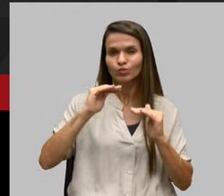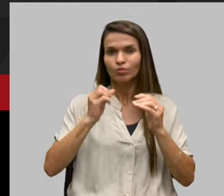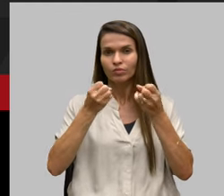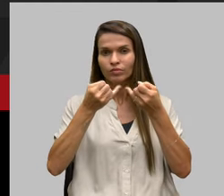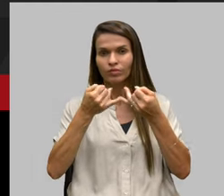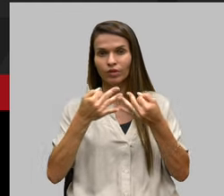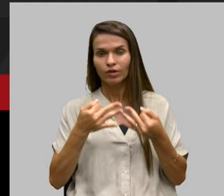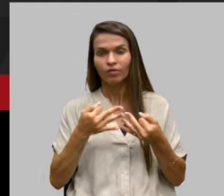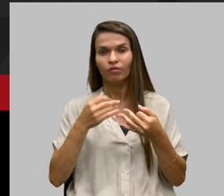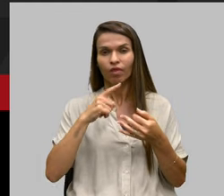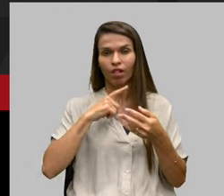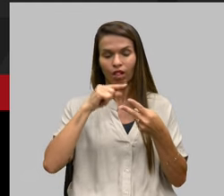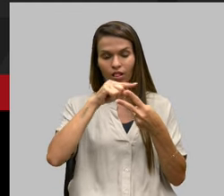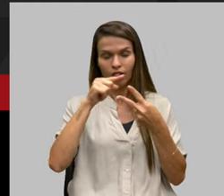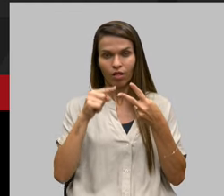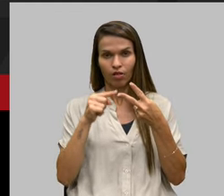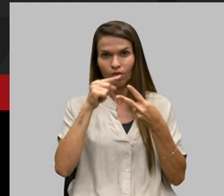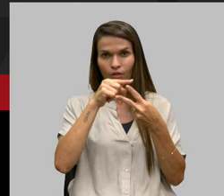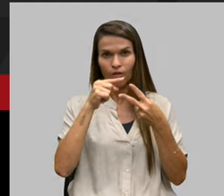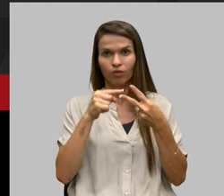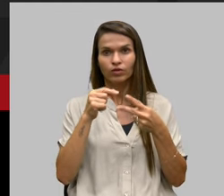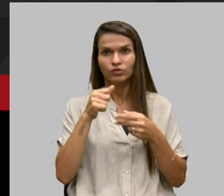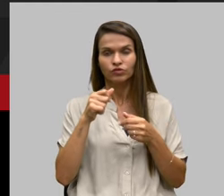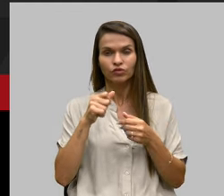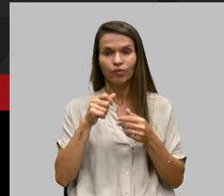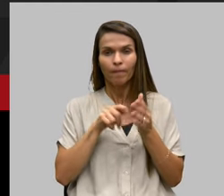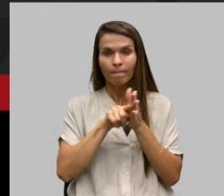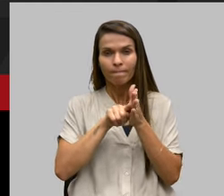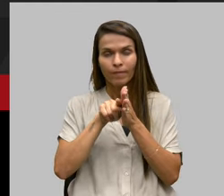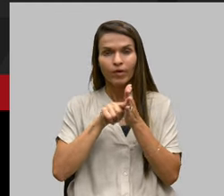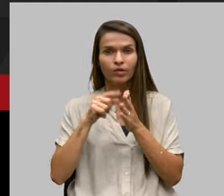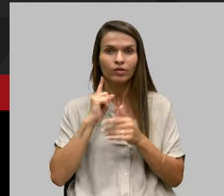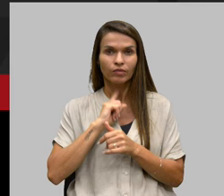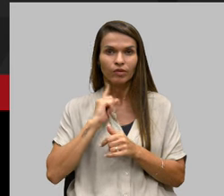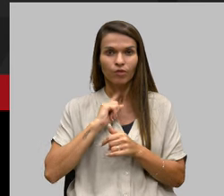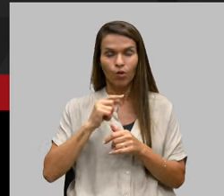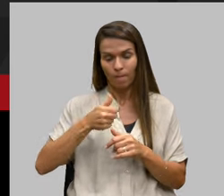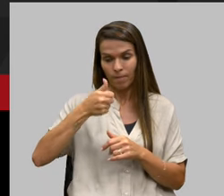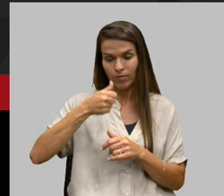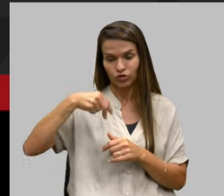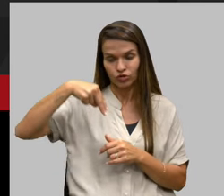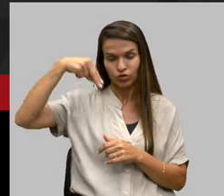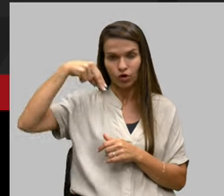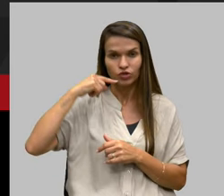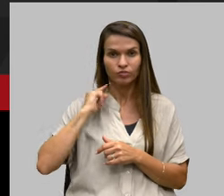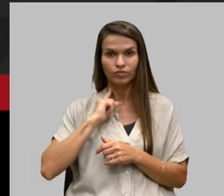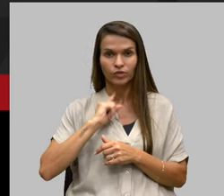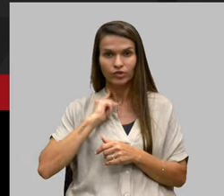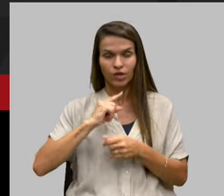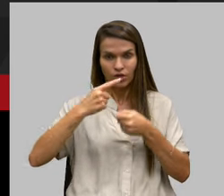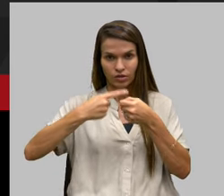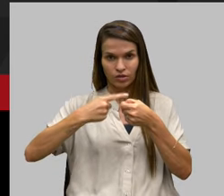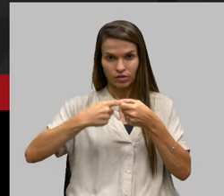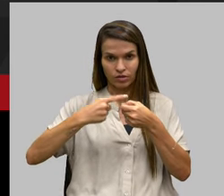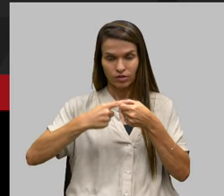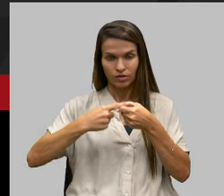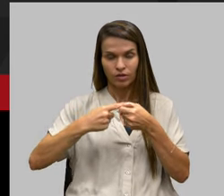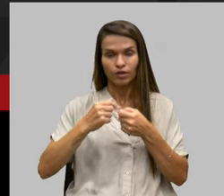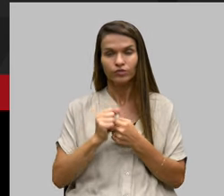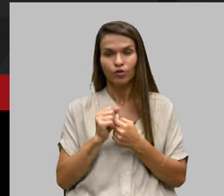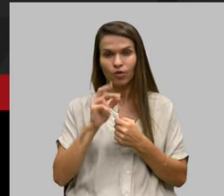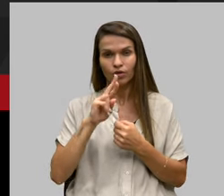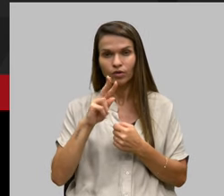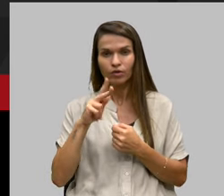trazer dois cases aqui de Minas Gerais esse primeiro do norte de Minas esse município ou Esse regime próprio ele tinha